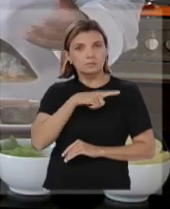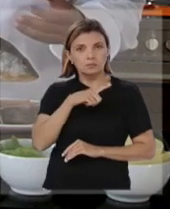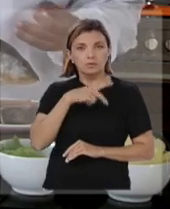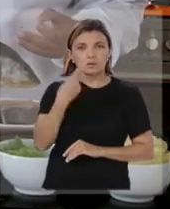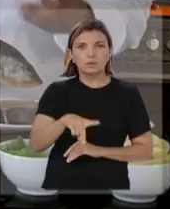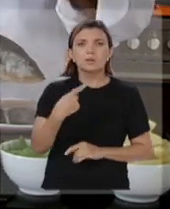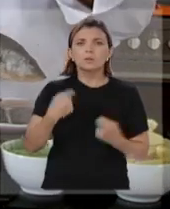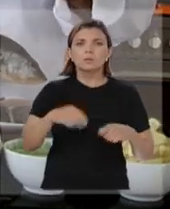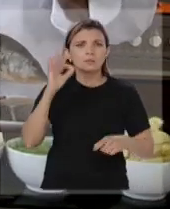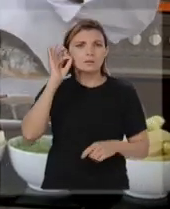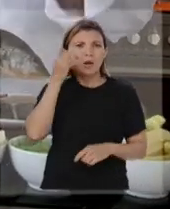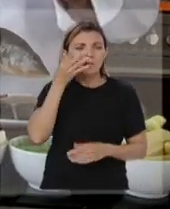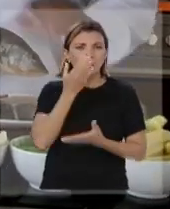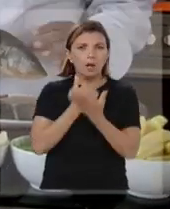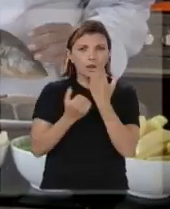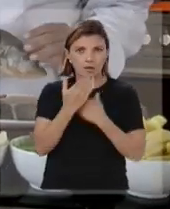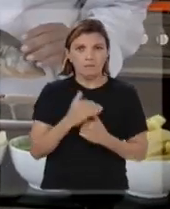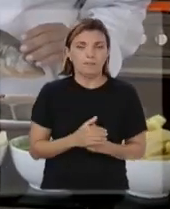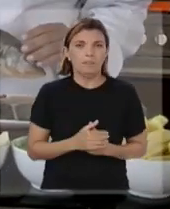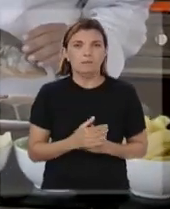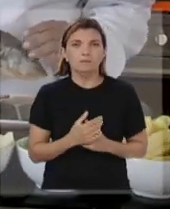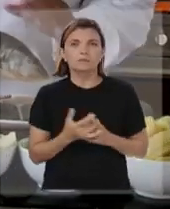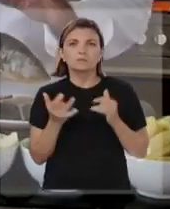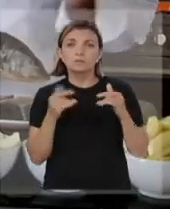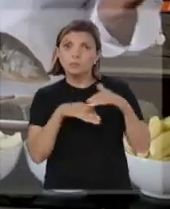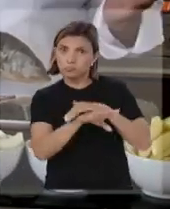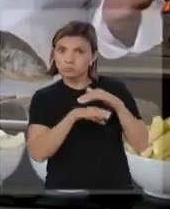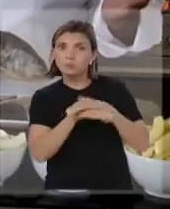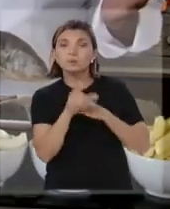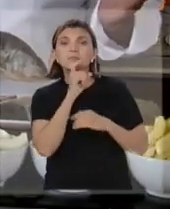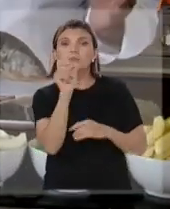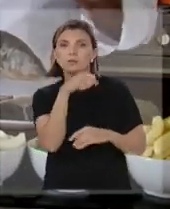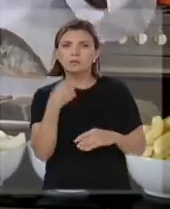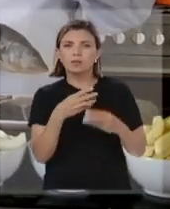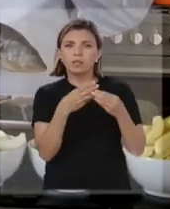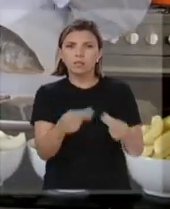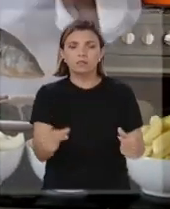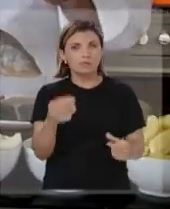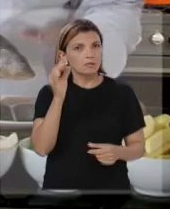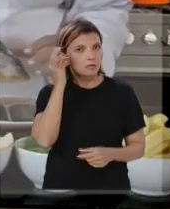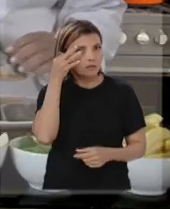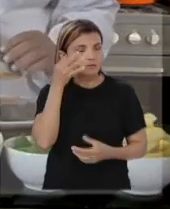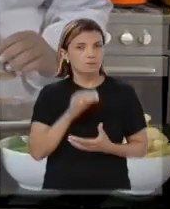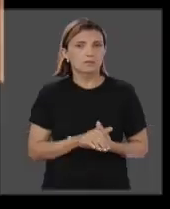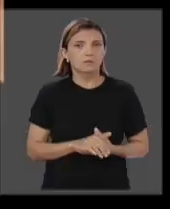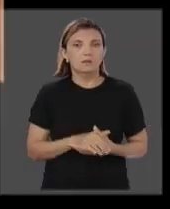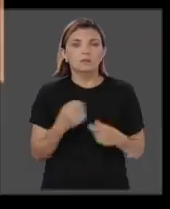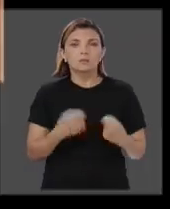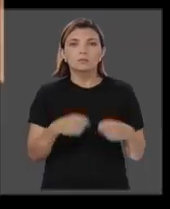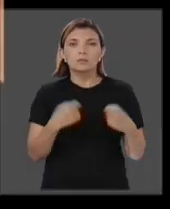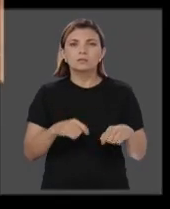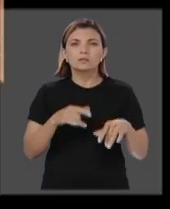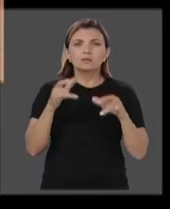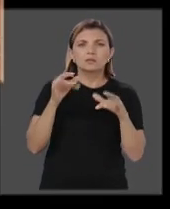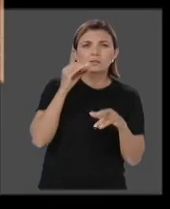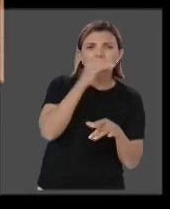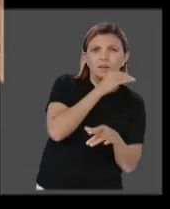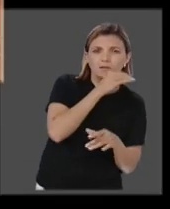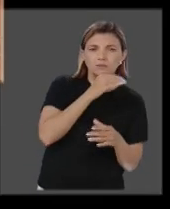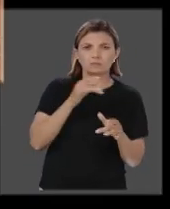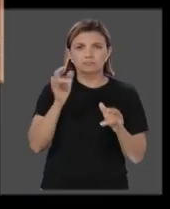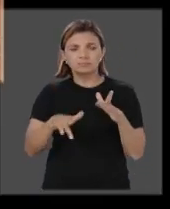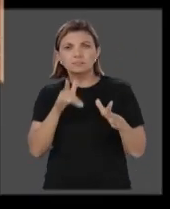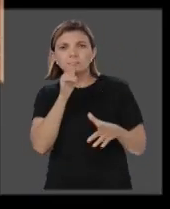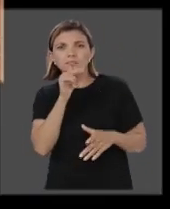todo peixe, deve ser consumido o mais fresco possível, ou muito bem armazenado, porque a carne estraga muito rápido. A temperatura,